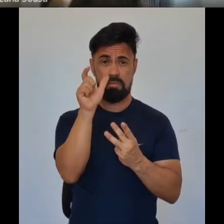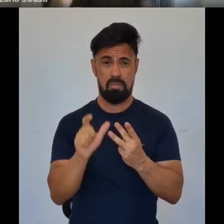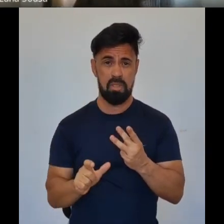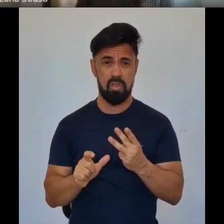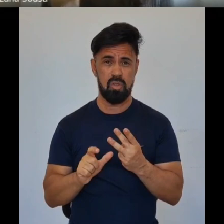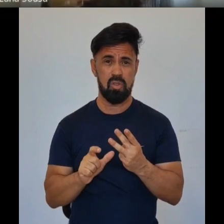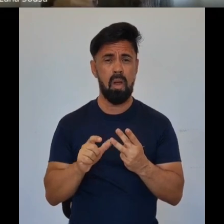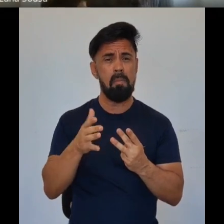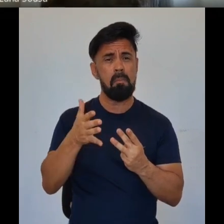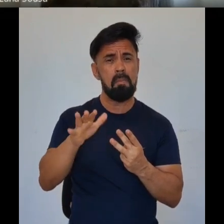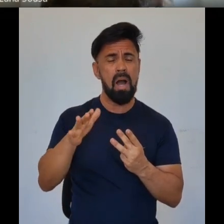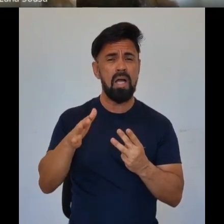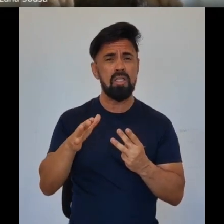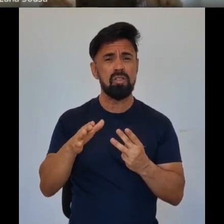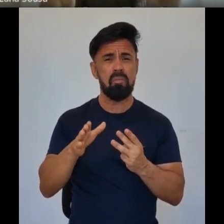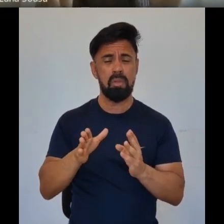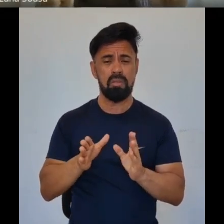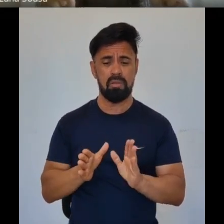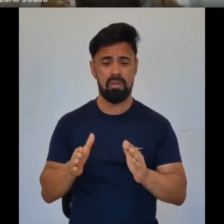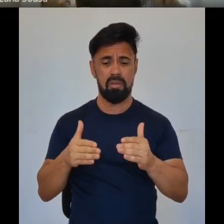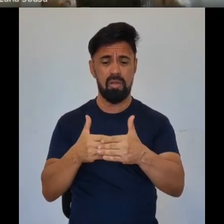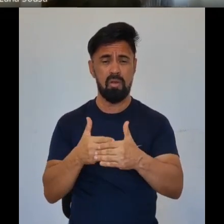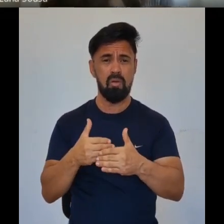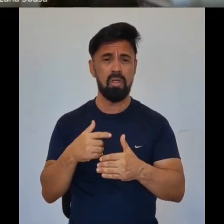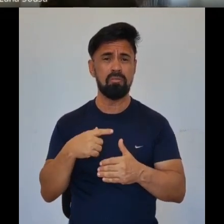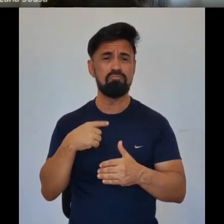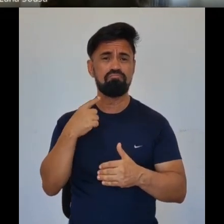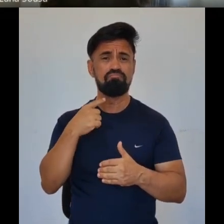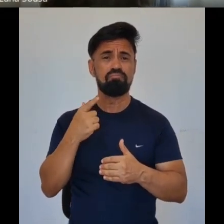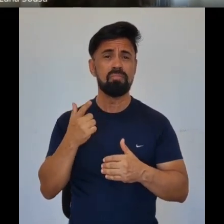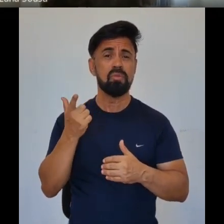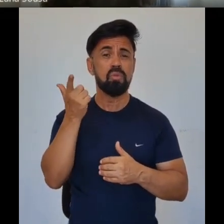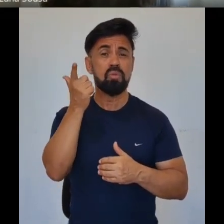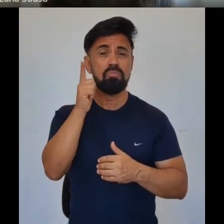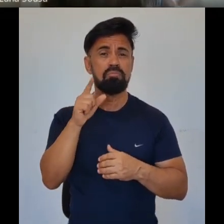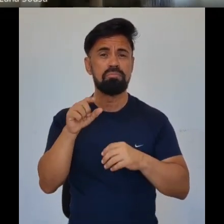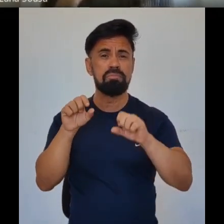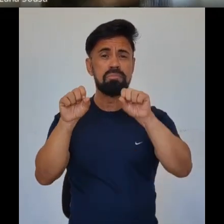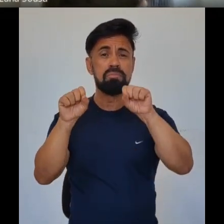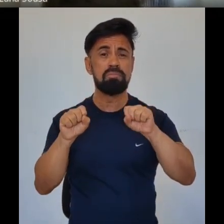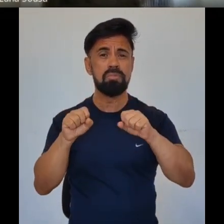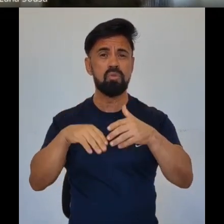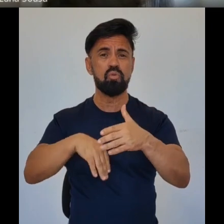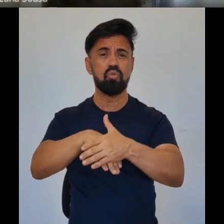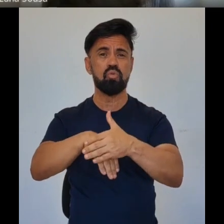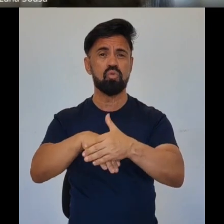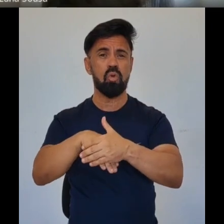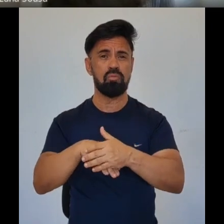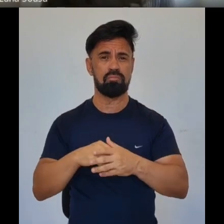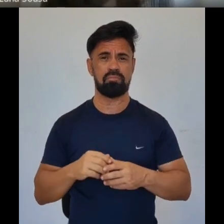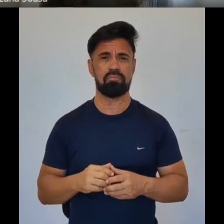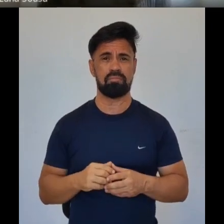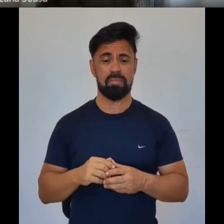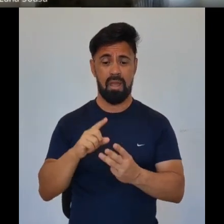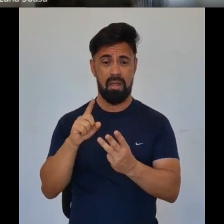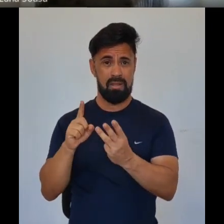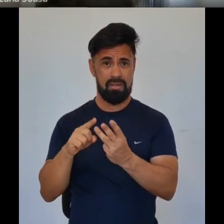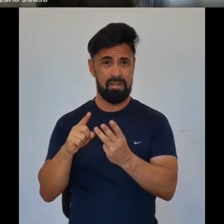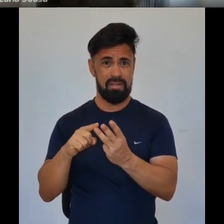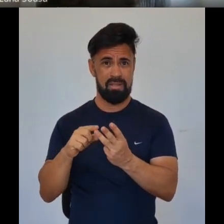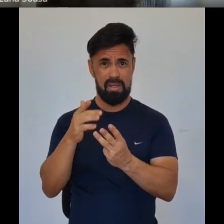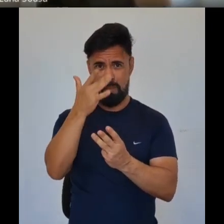não é tão alta, mas consegue, com algum esforço, assistir ao jogo em cima do caixote. E a